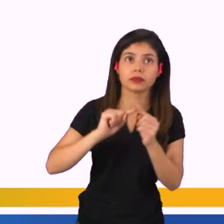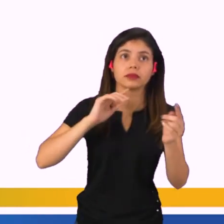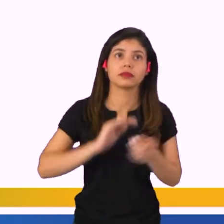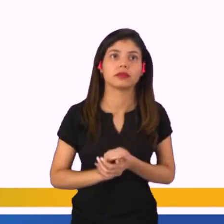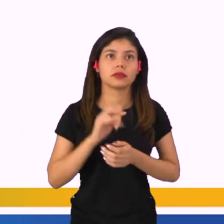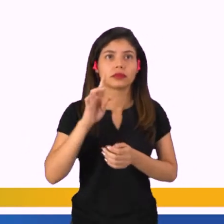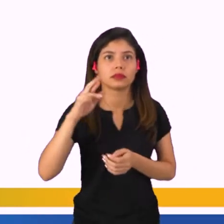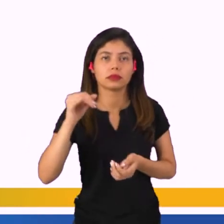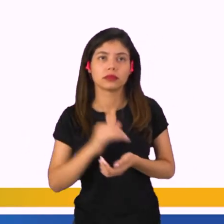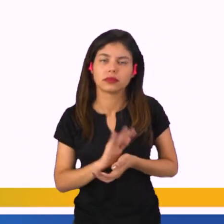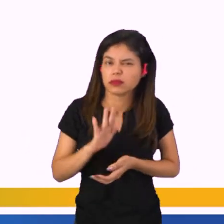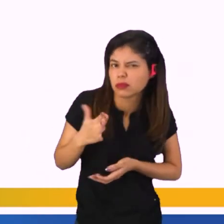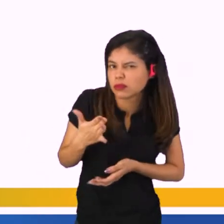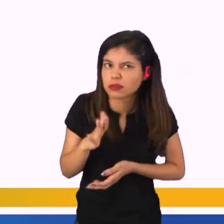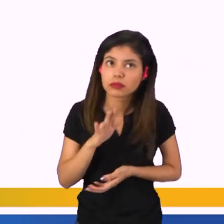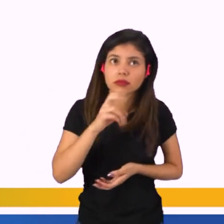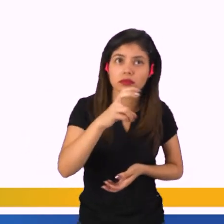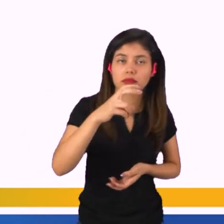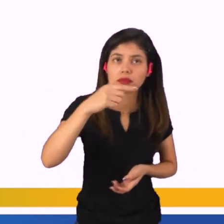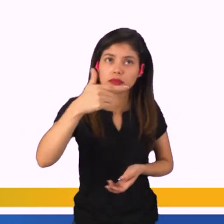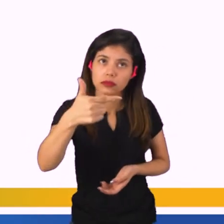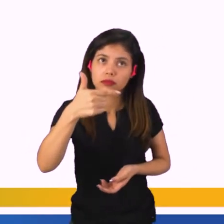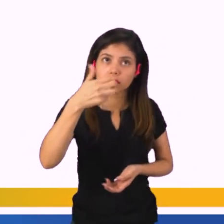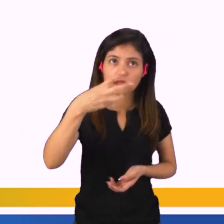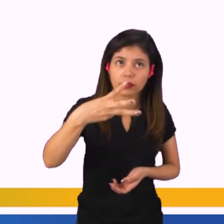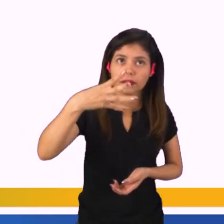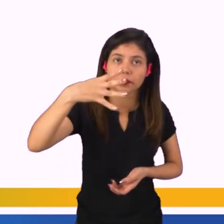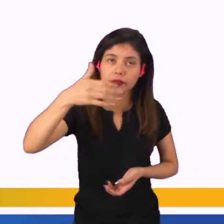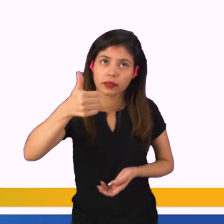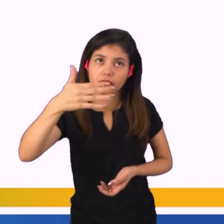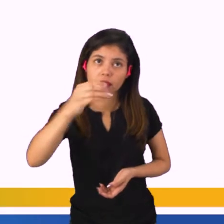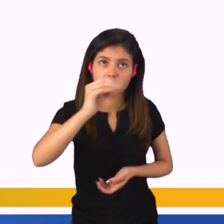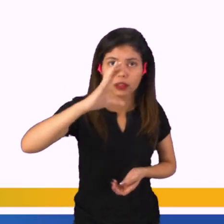aproximada do navio Titanic era